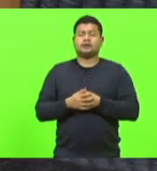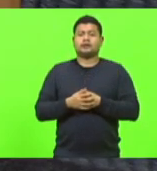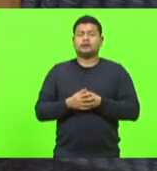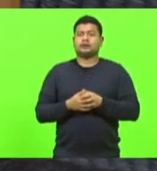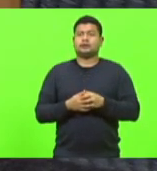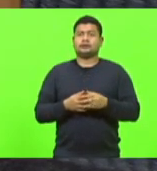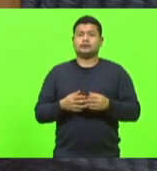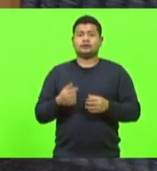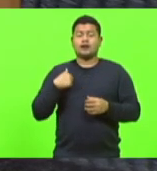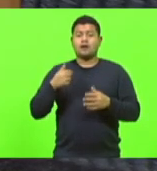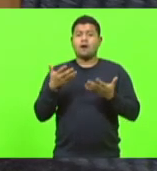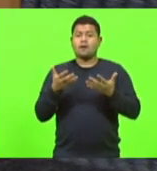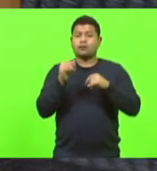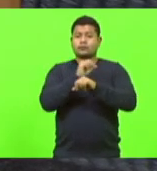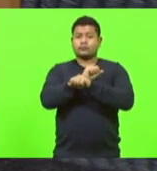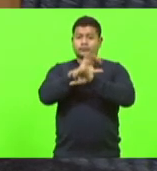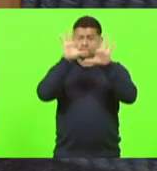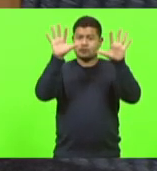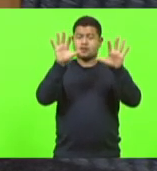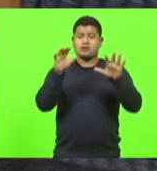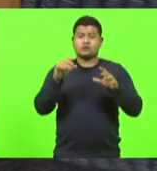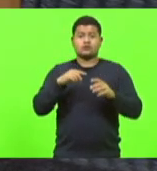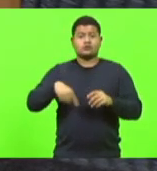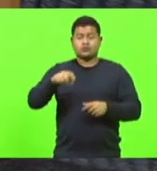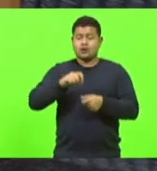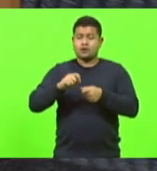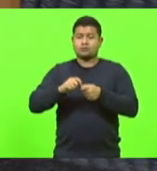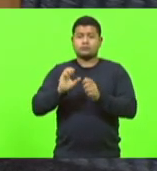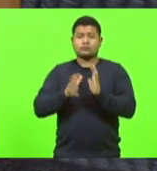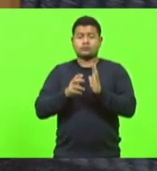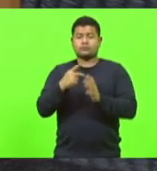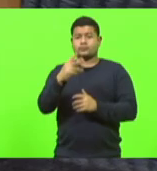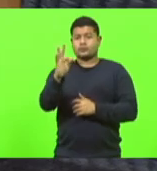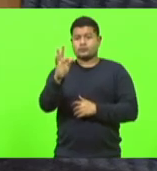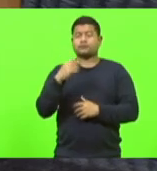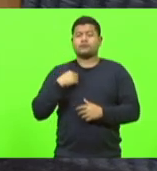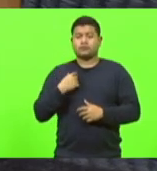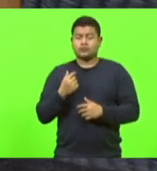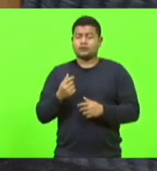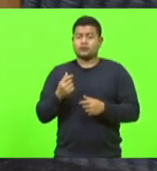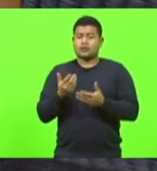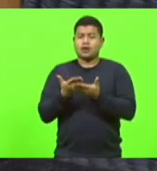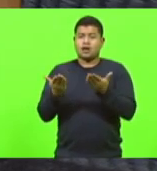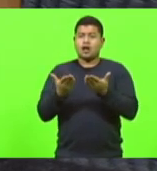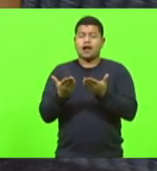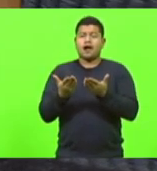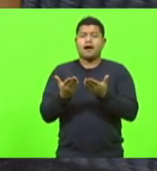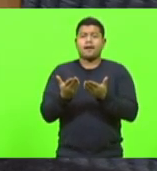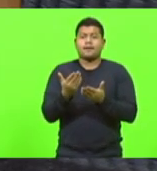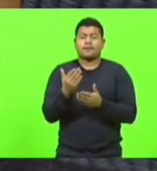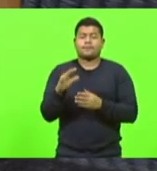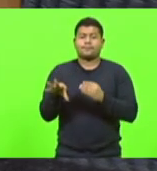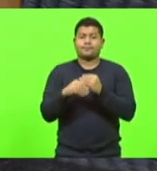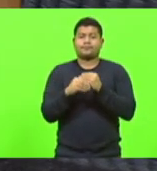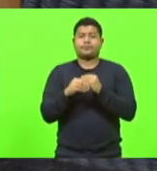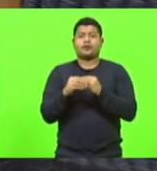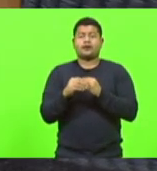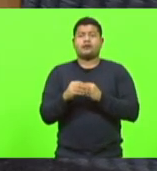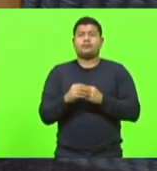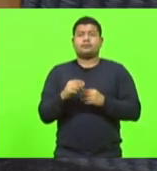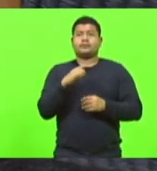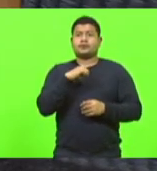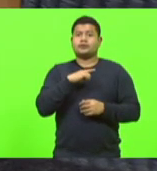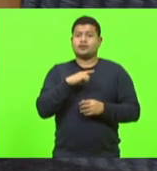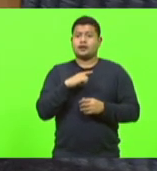que nós também fizemos as emendas e e reconhecer que alguma coisa foi também contemplado mas temos questões